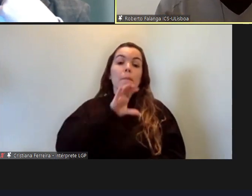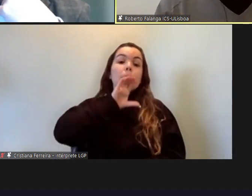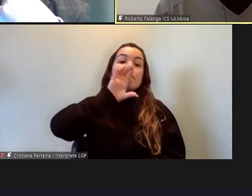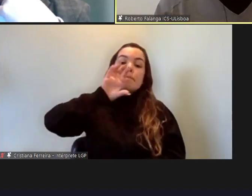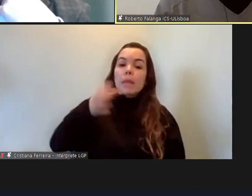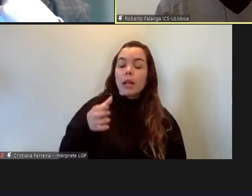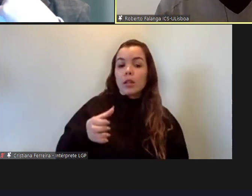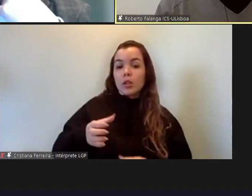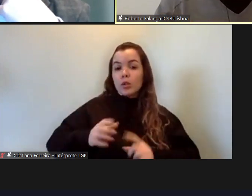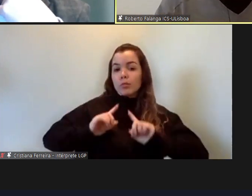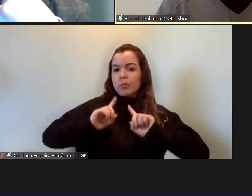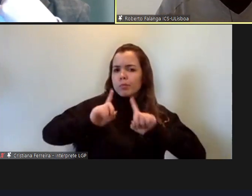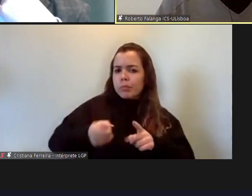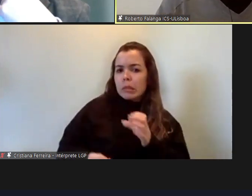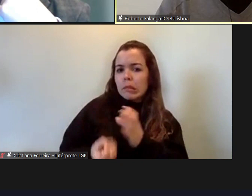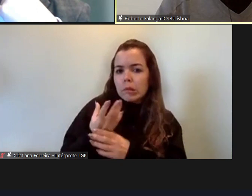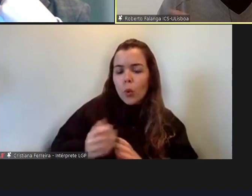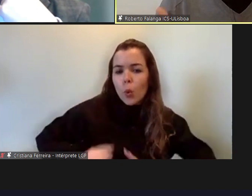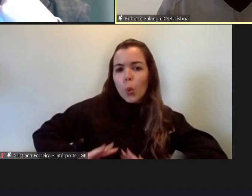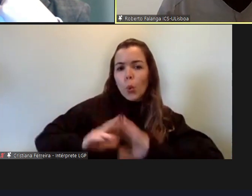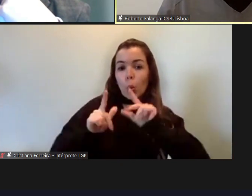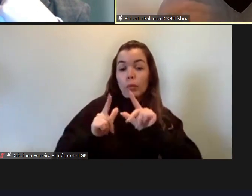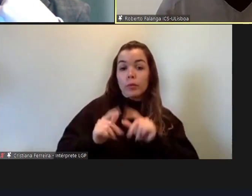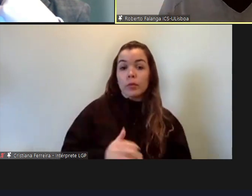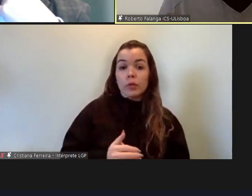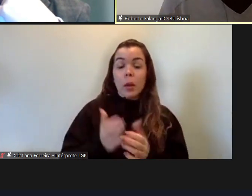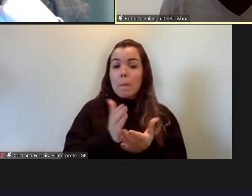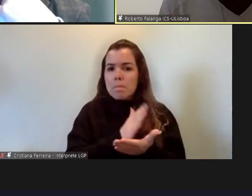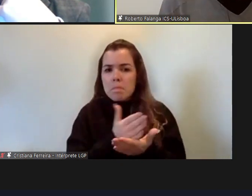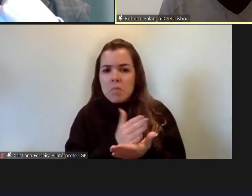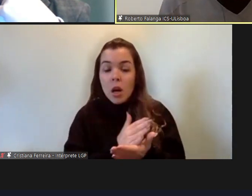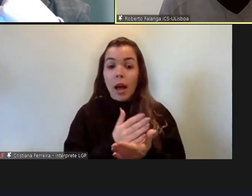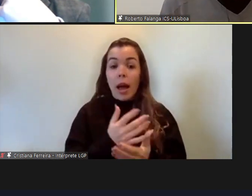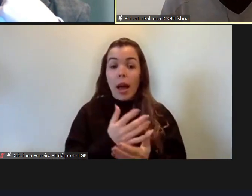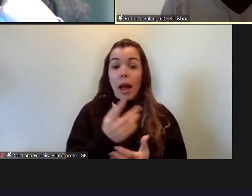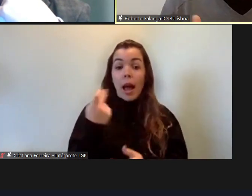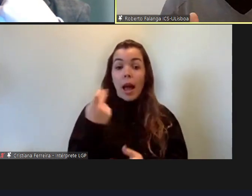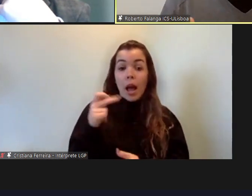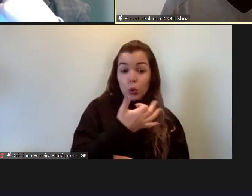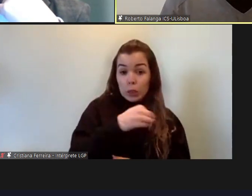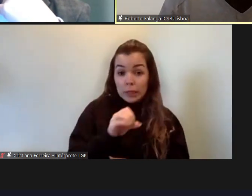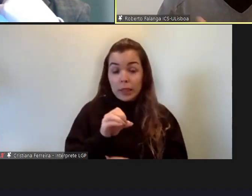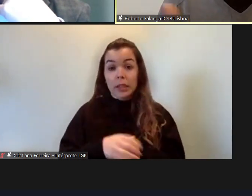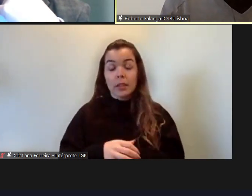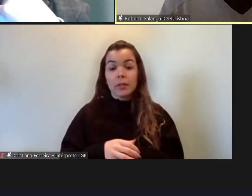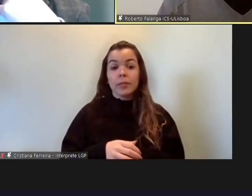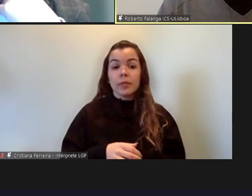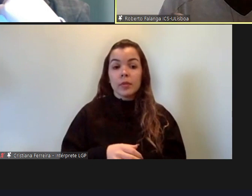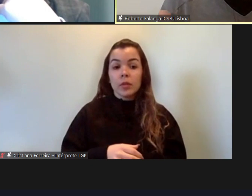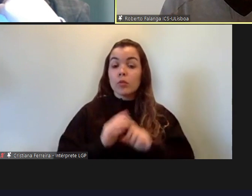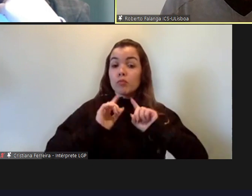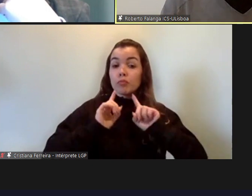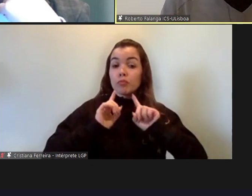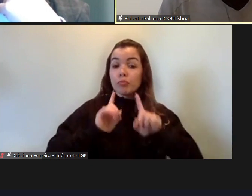pioneiro já nos meados dos anos 70, portanto, logo a seguir à Revolução de Abril, com uma iniciativa